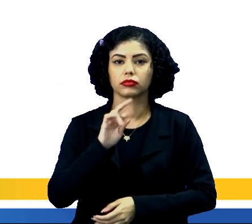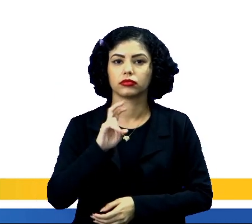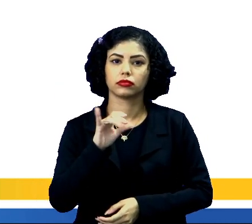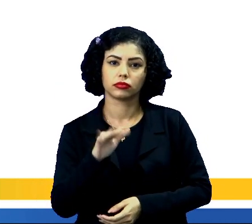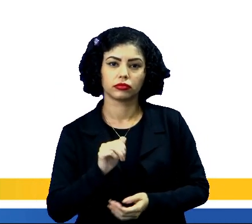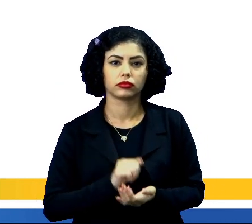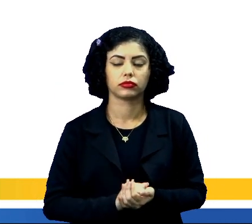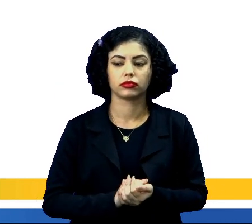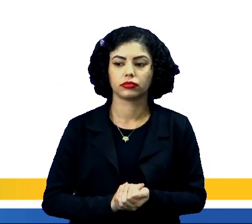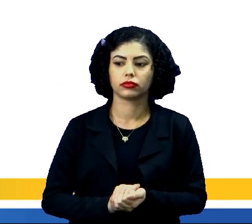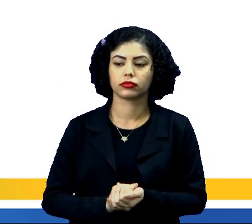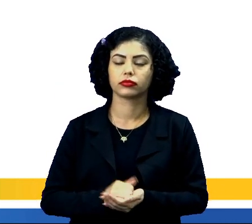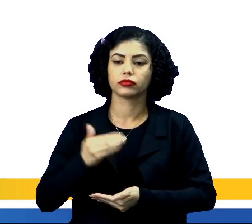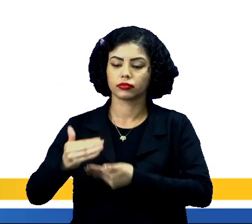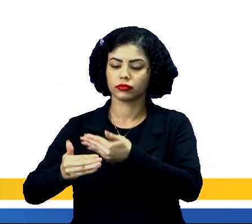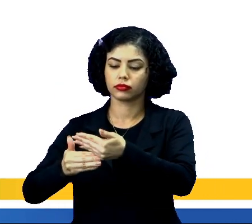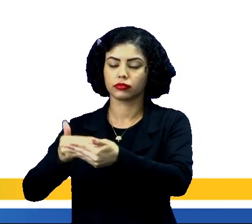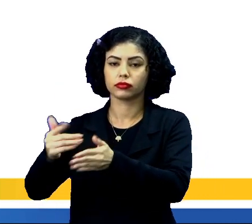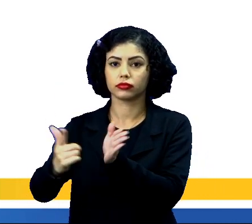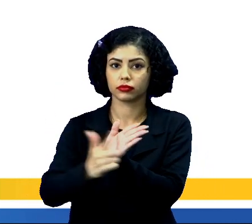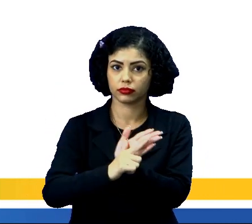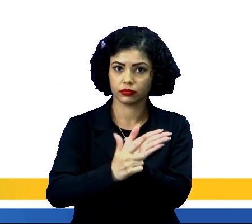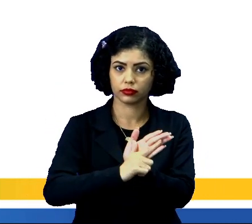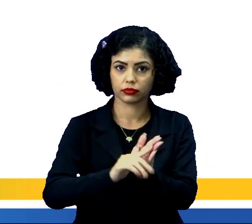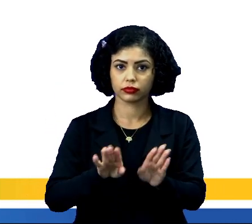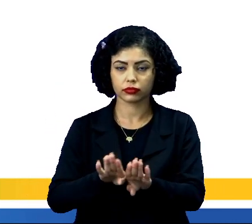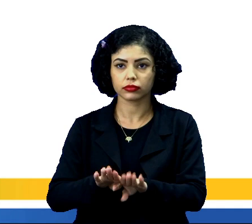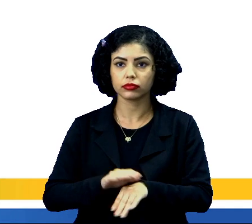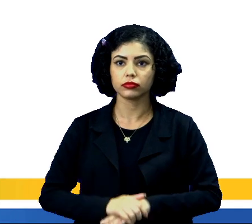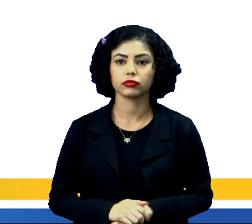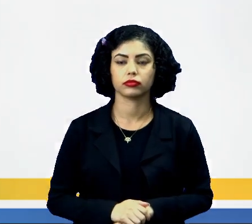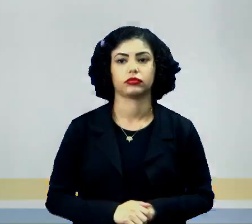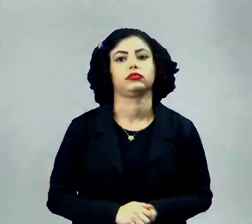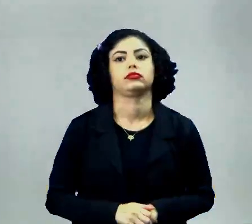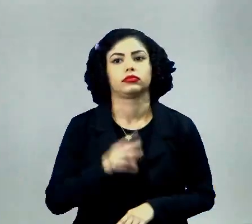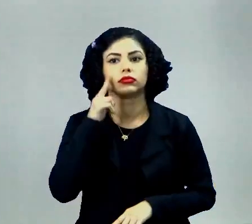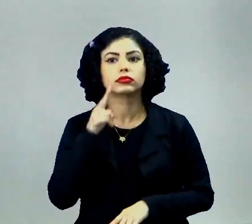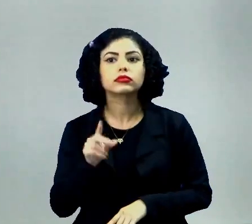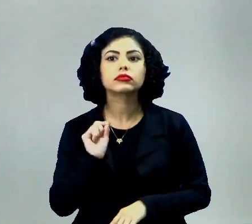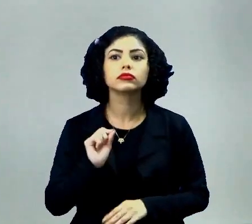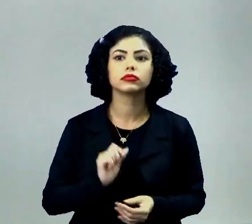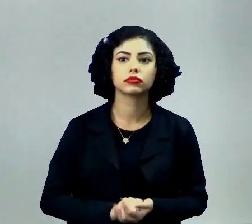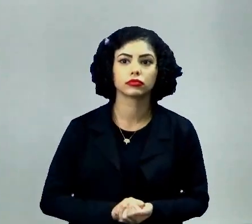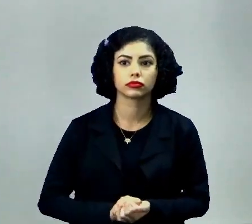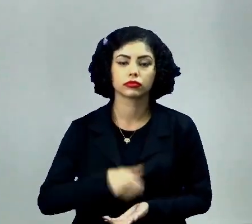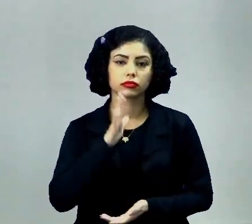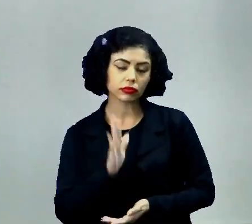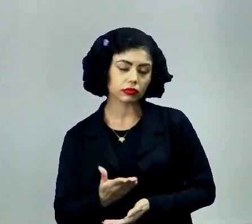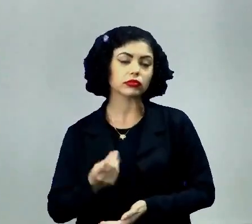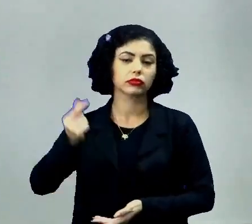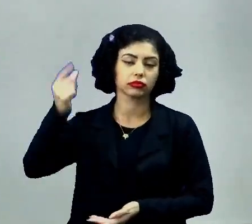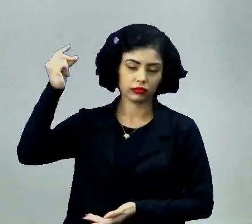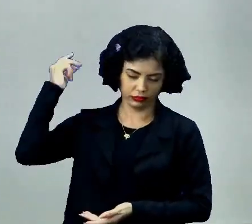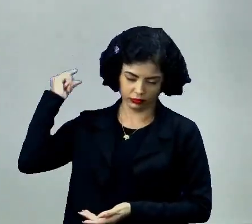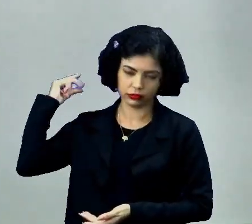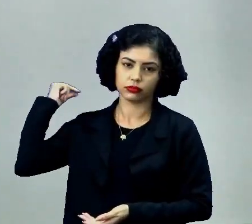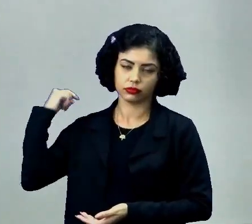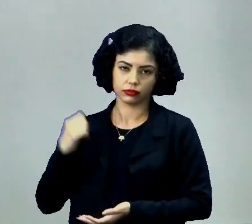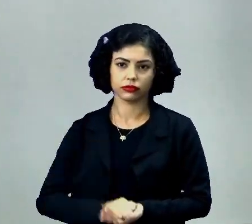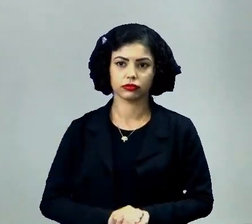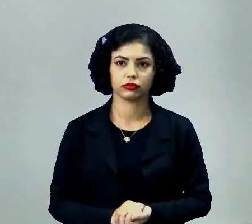cerâmica, pergaminho e, posteriormente, o papel. Então, o que a gente viu aqui? Que já desde os primórdios